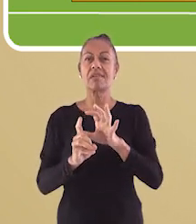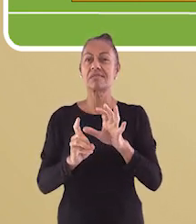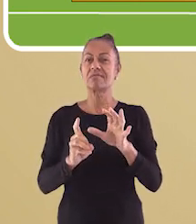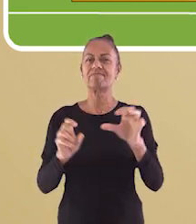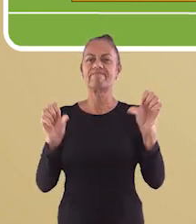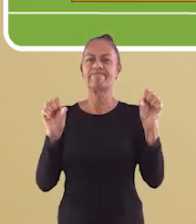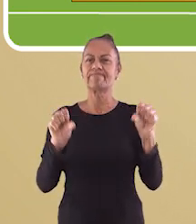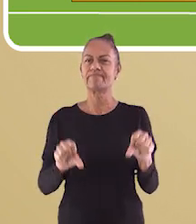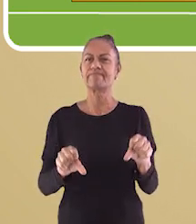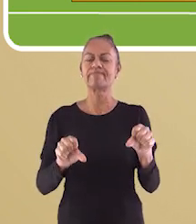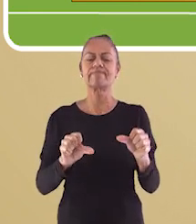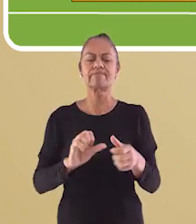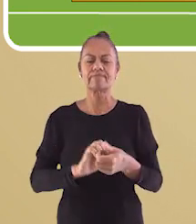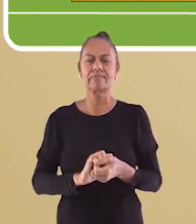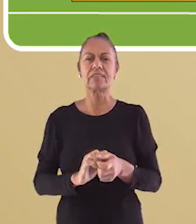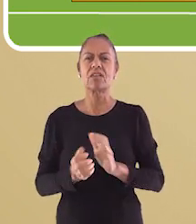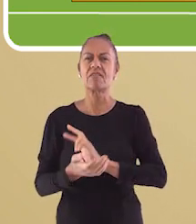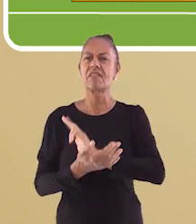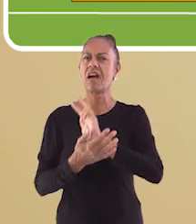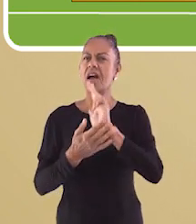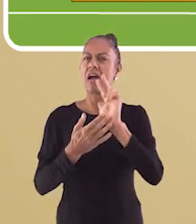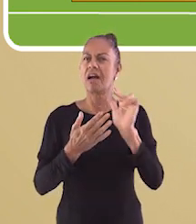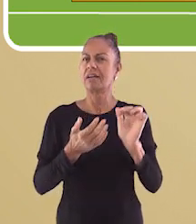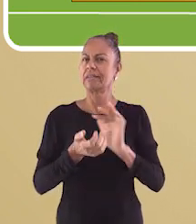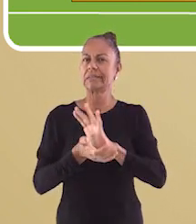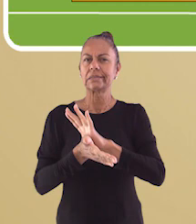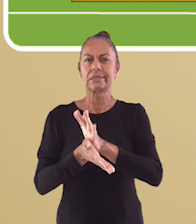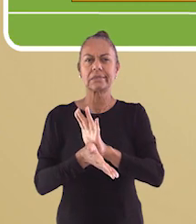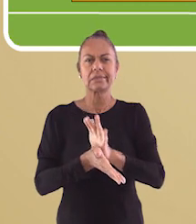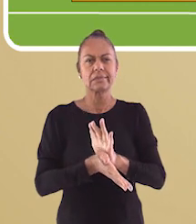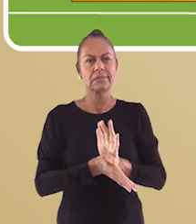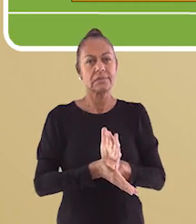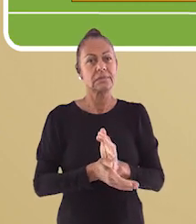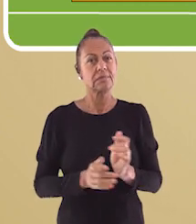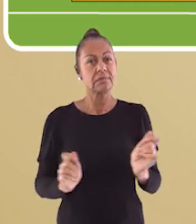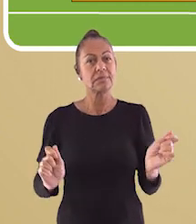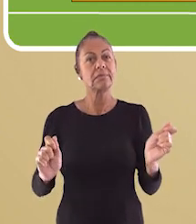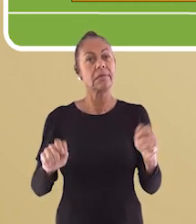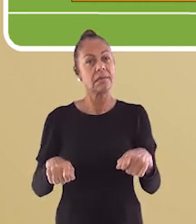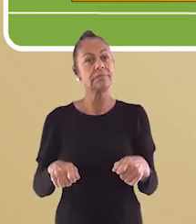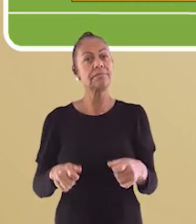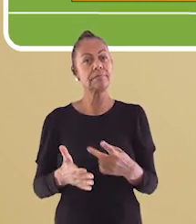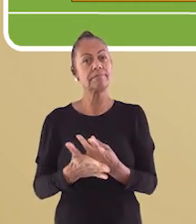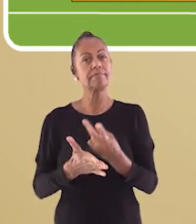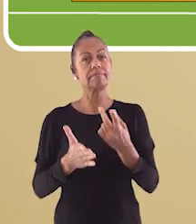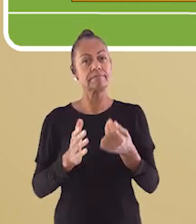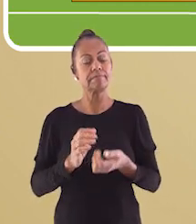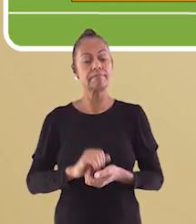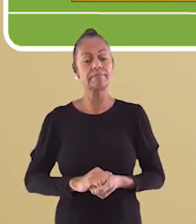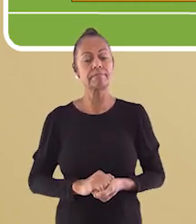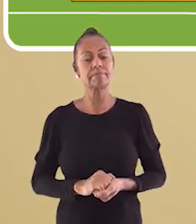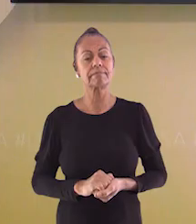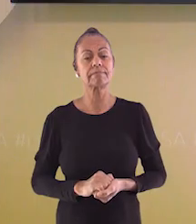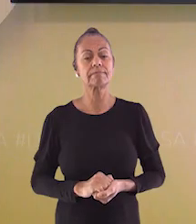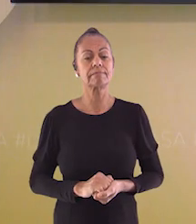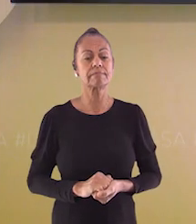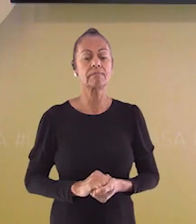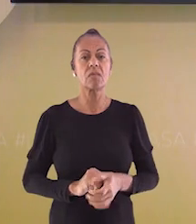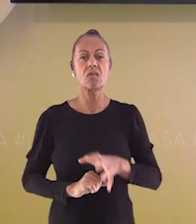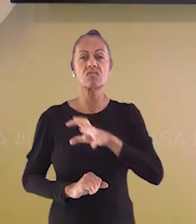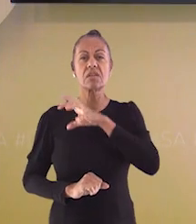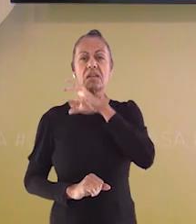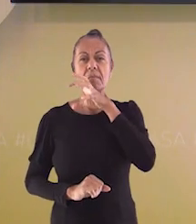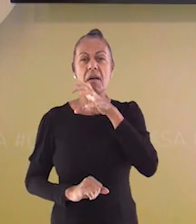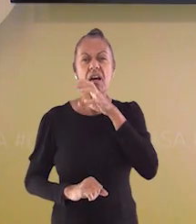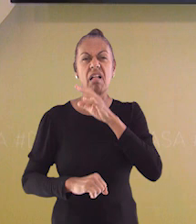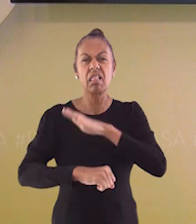camada de petróleo. Então são vários danos que podem ser causados nesse sentido. Tá?